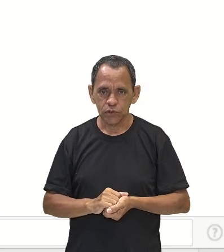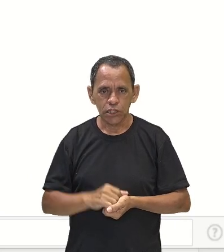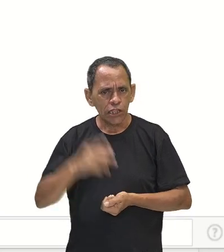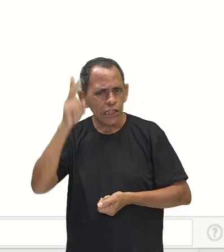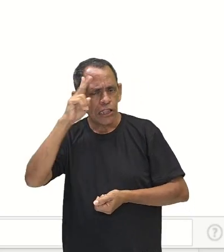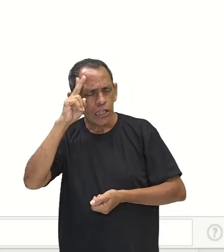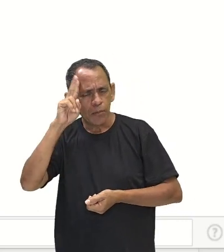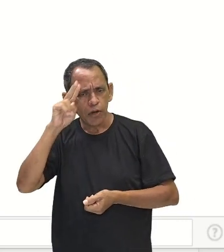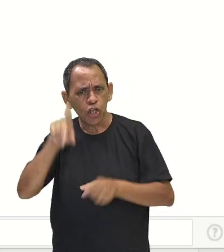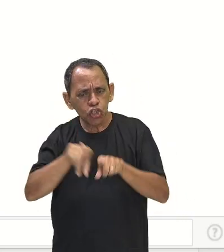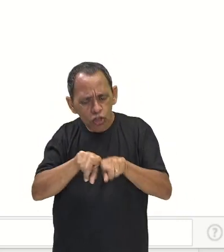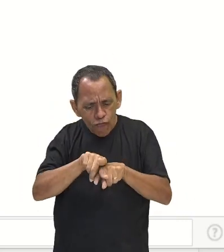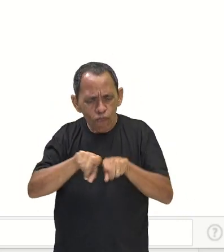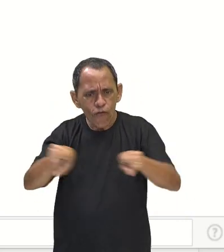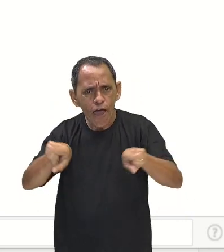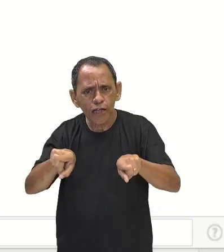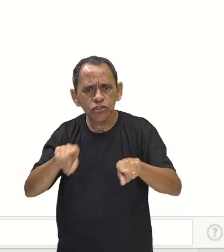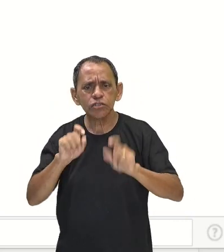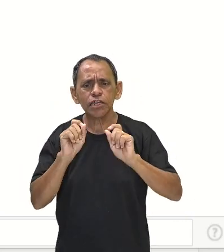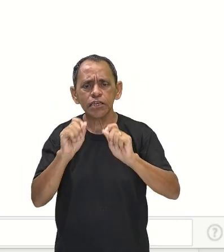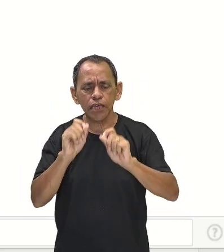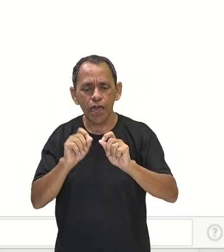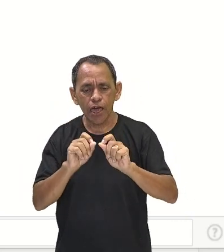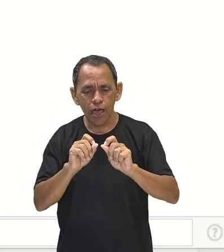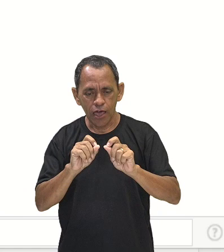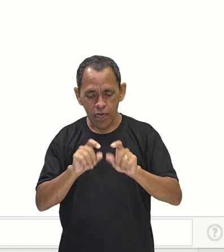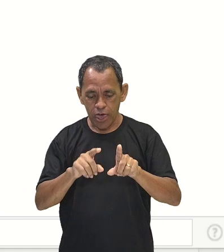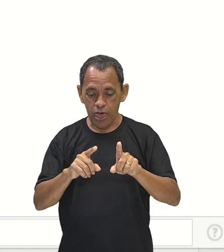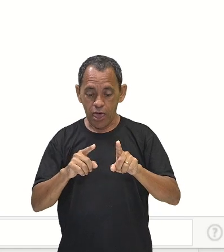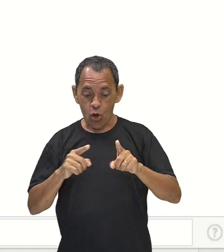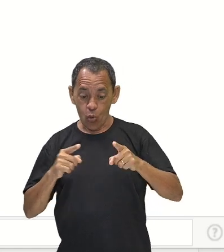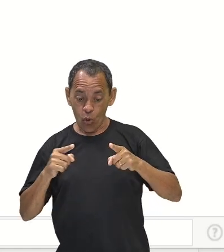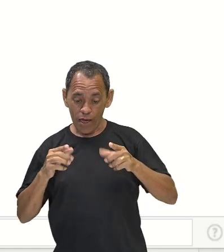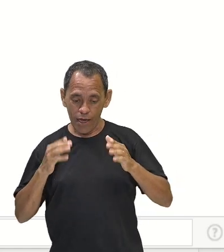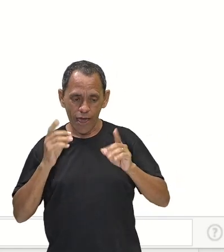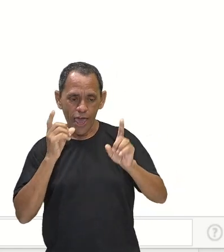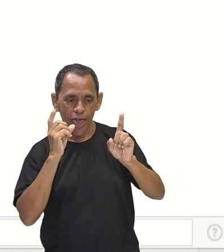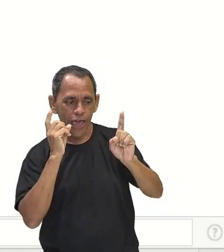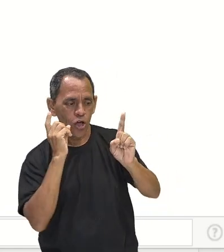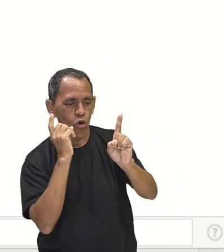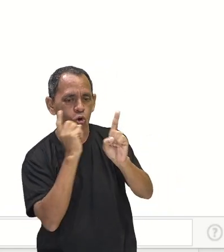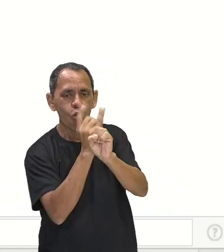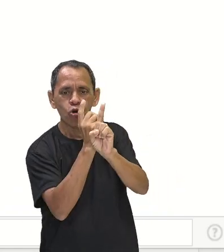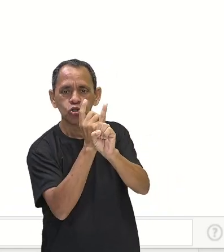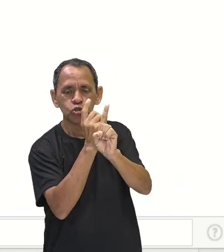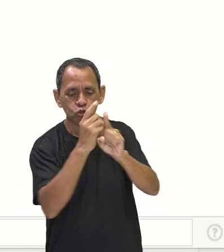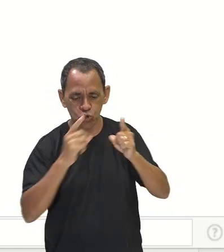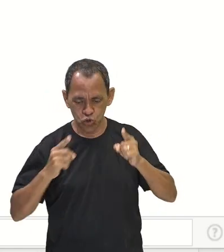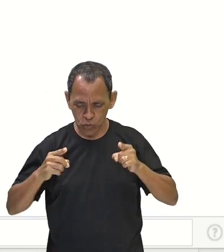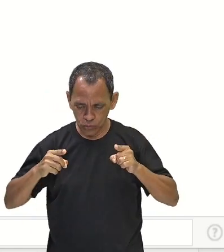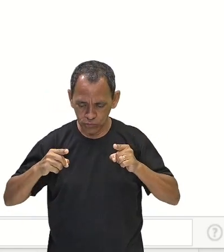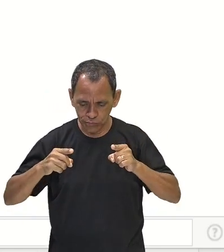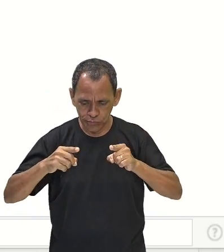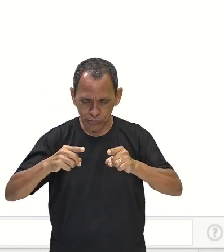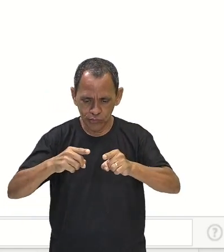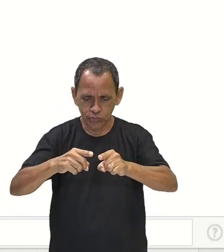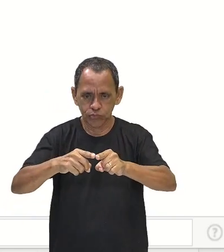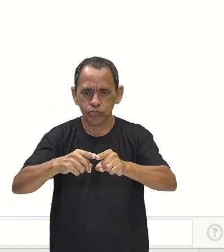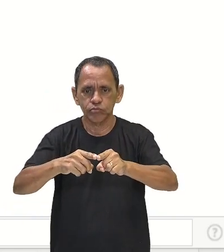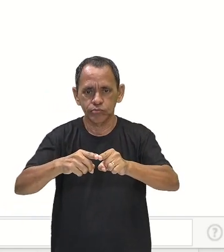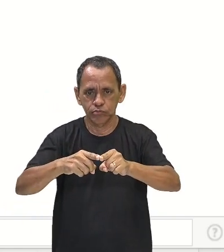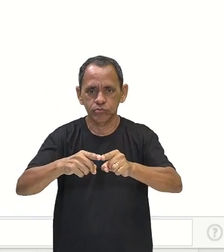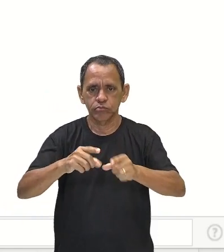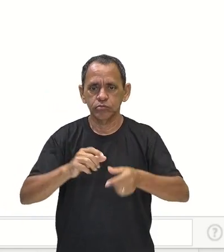num poliedro, né, entre 3 ou mais arestas. Então, ó, para nós determinarmos aqui o número de